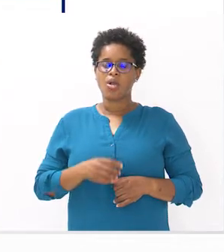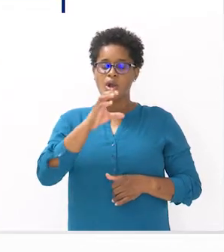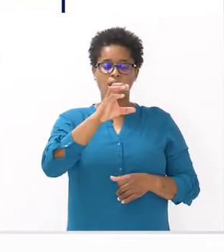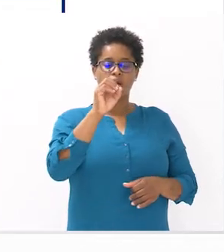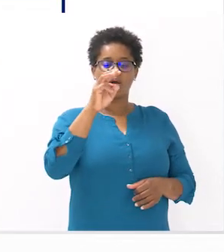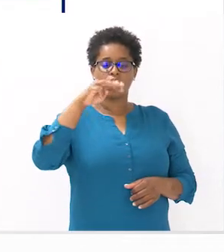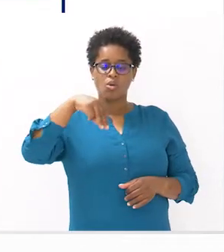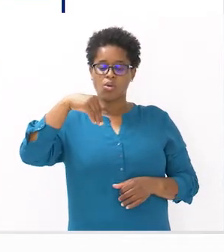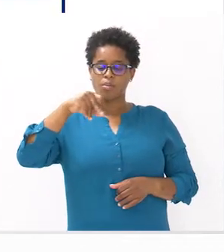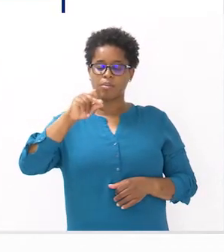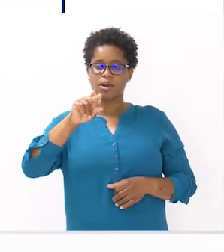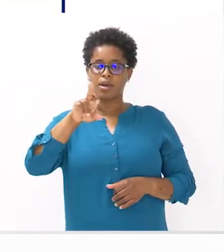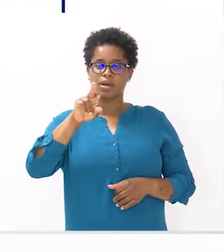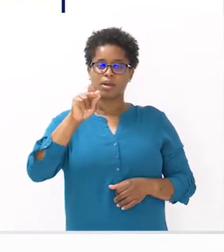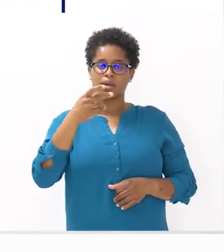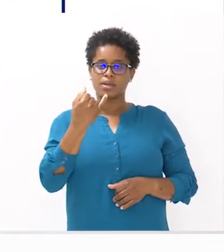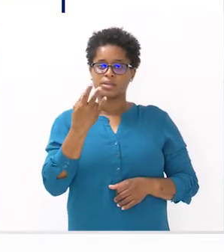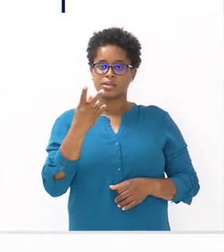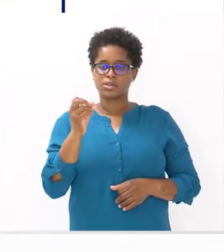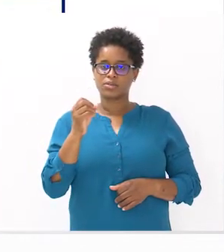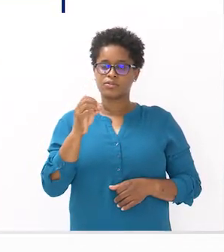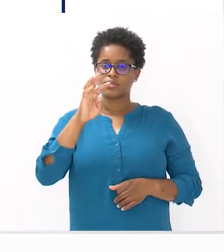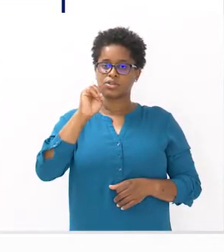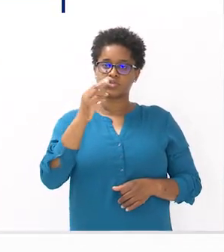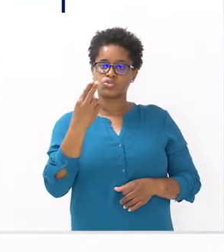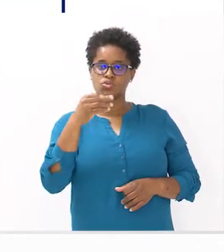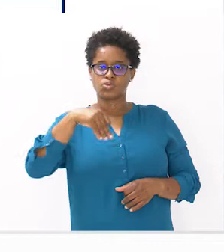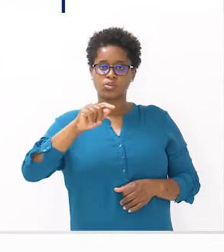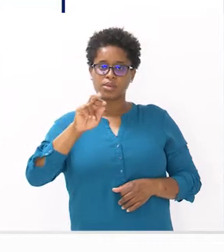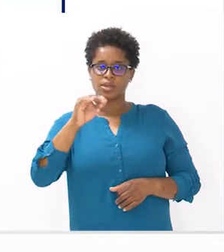Comparativo. Comparativo de superioridade.